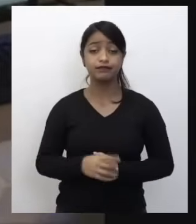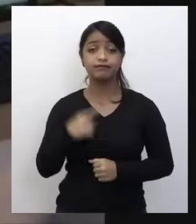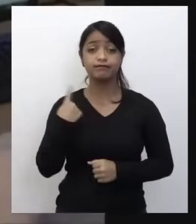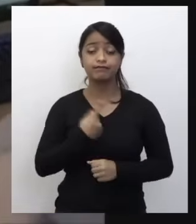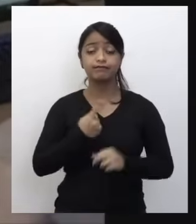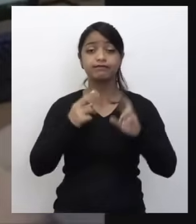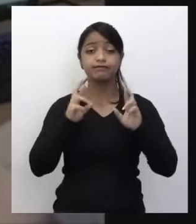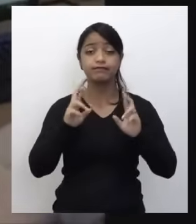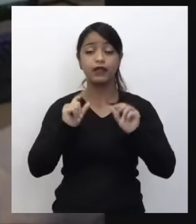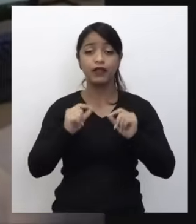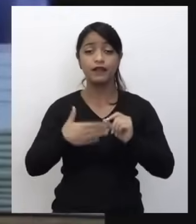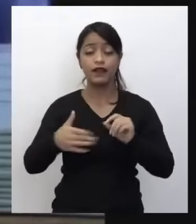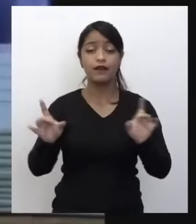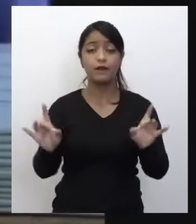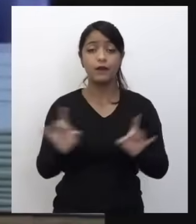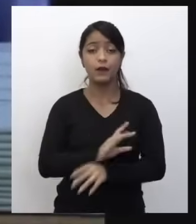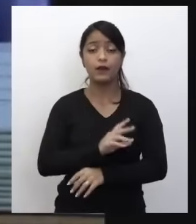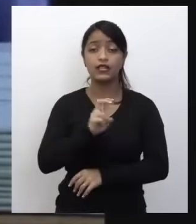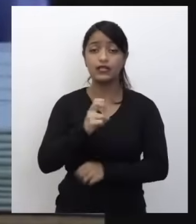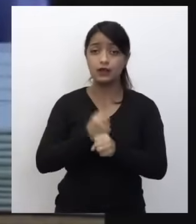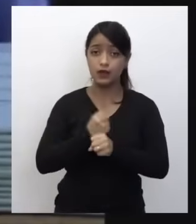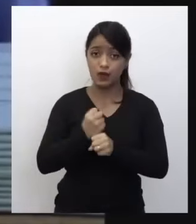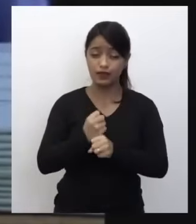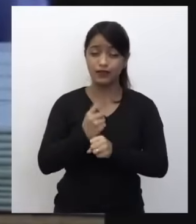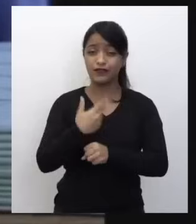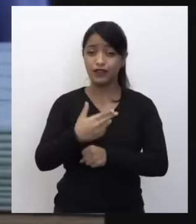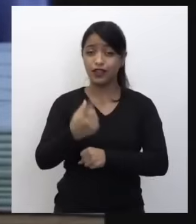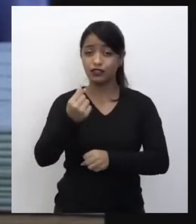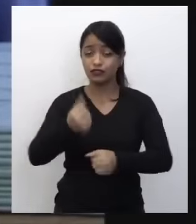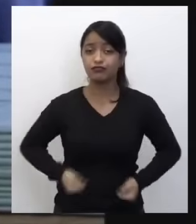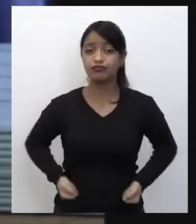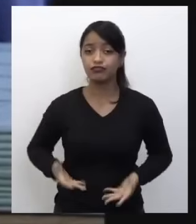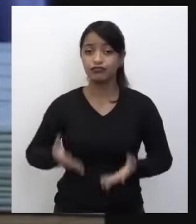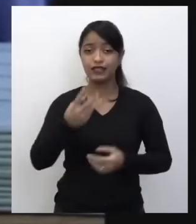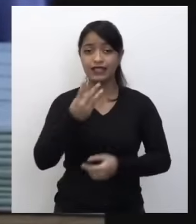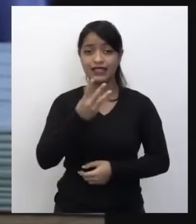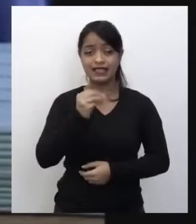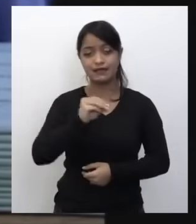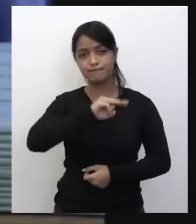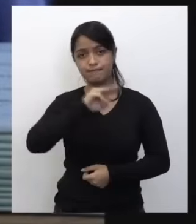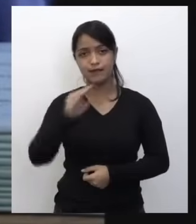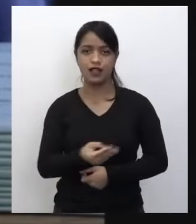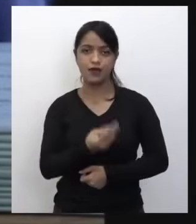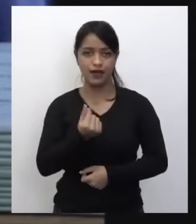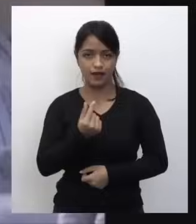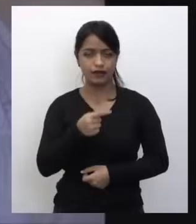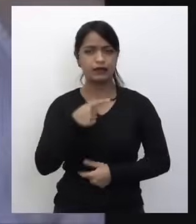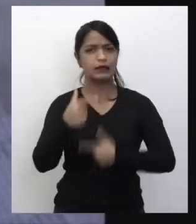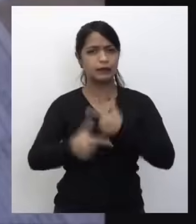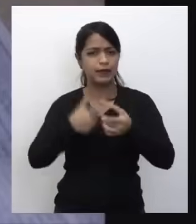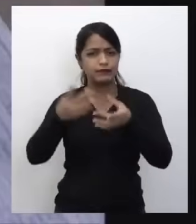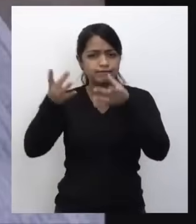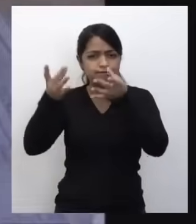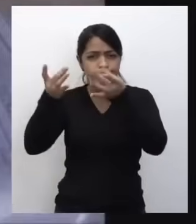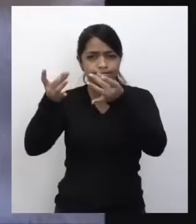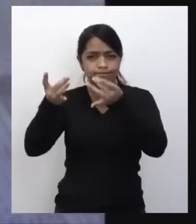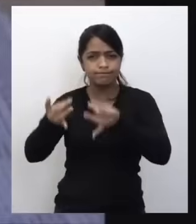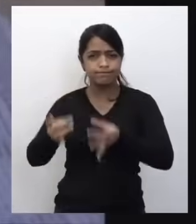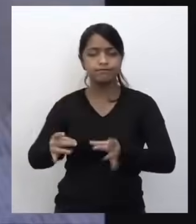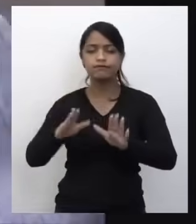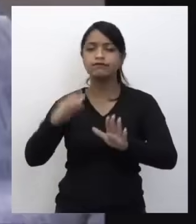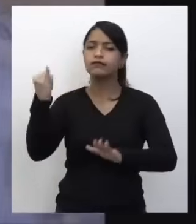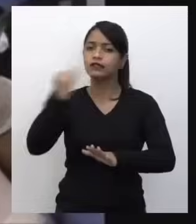anos e calcula que serão gastos 30 milhões de reais. Um trabalho minucioso, mas fundamental para entender o que acontece